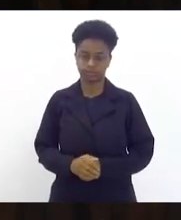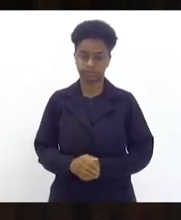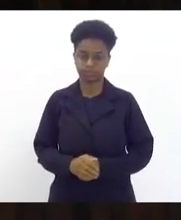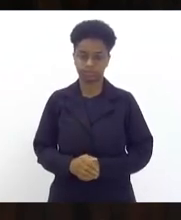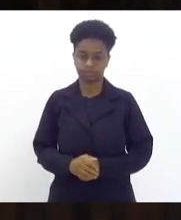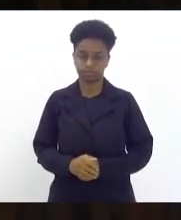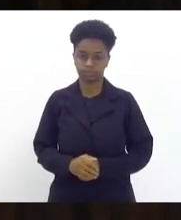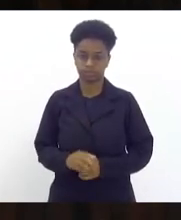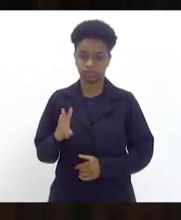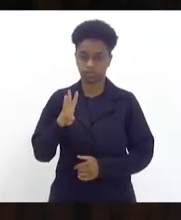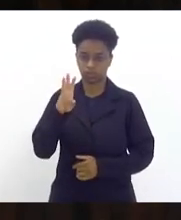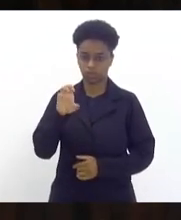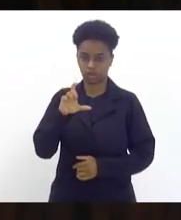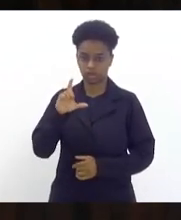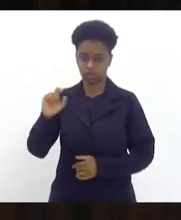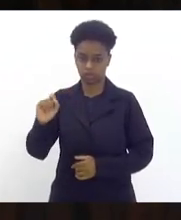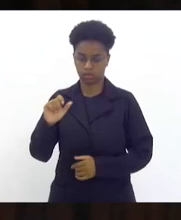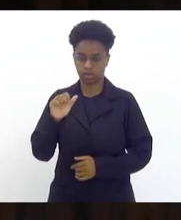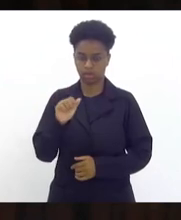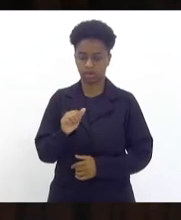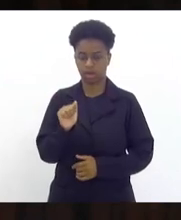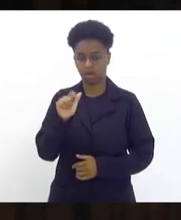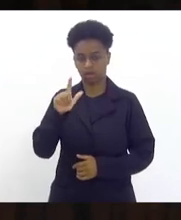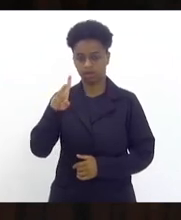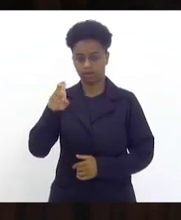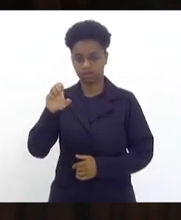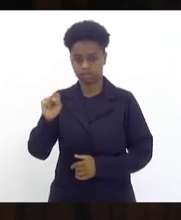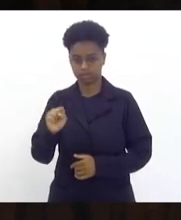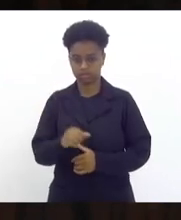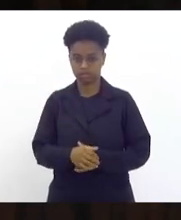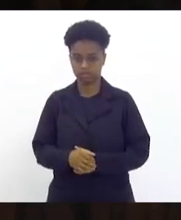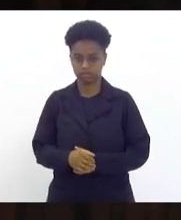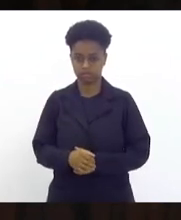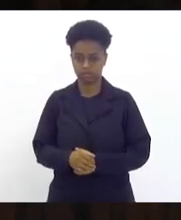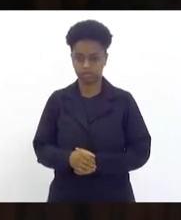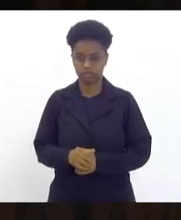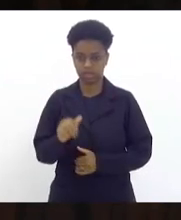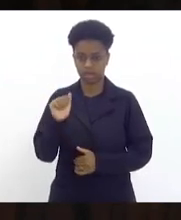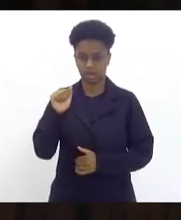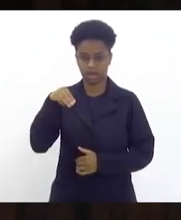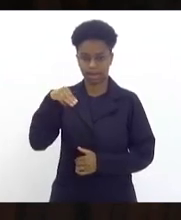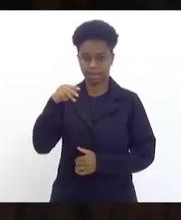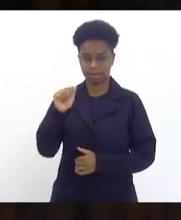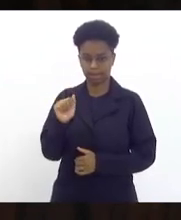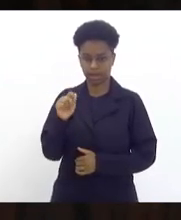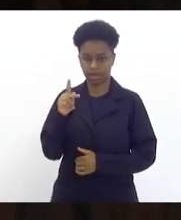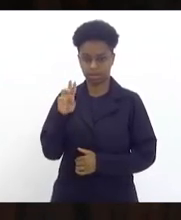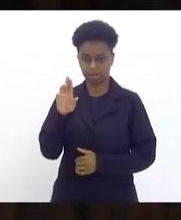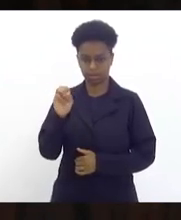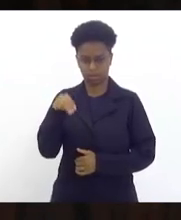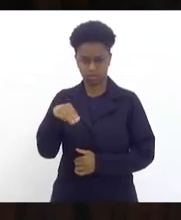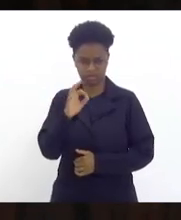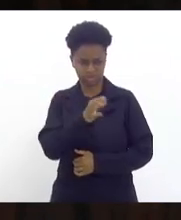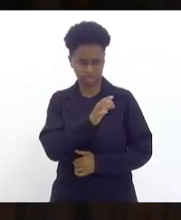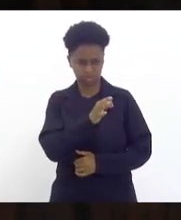O Elo Alves da Silva da amaron é isso